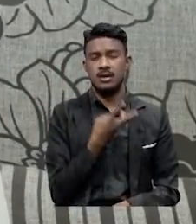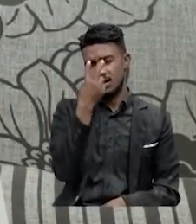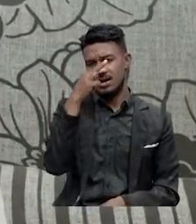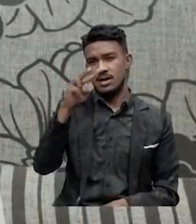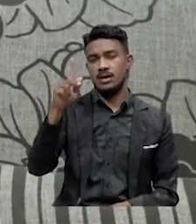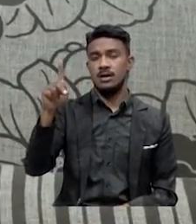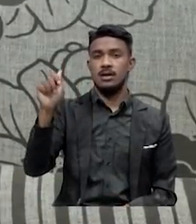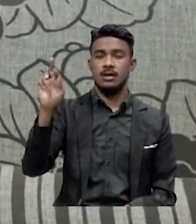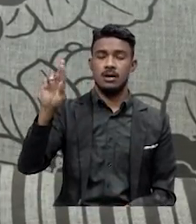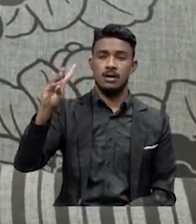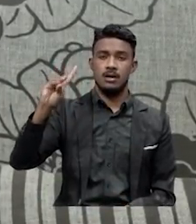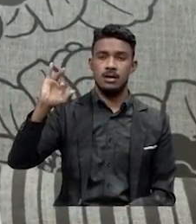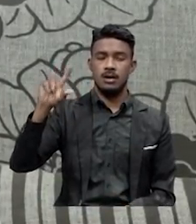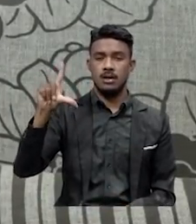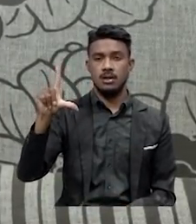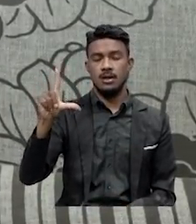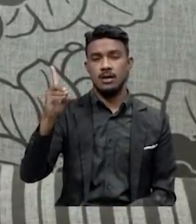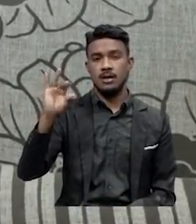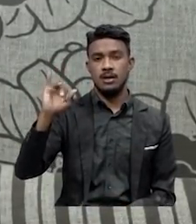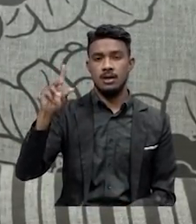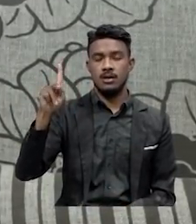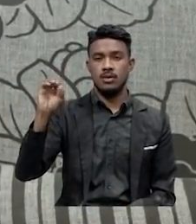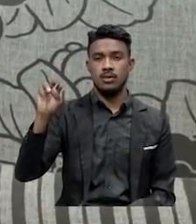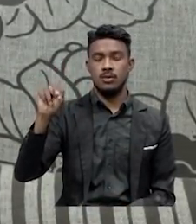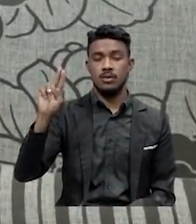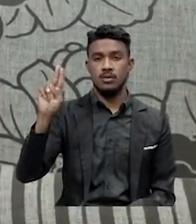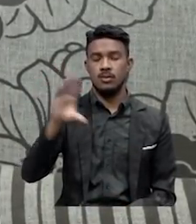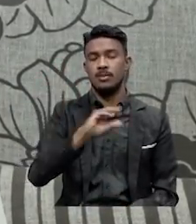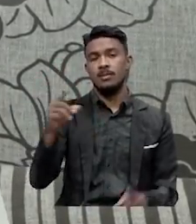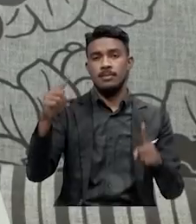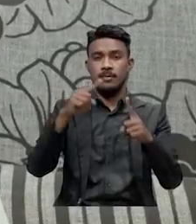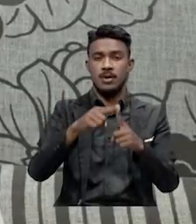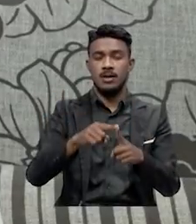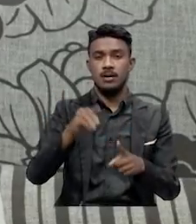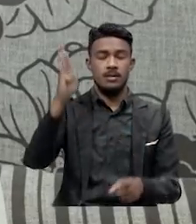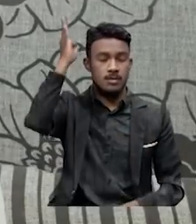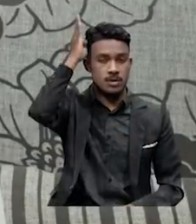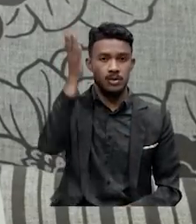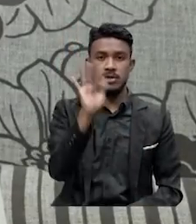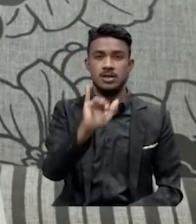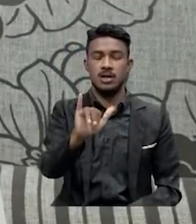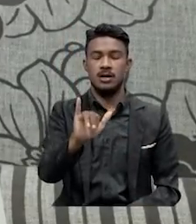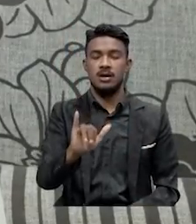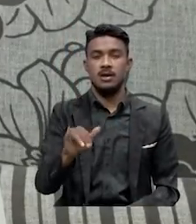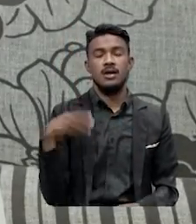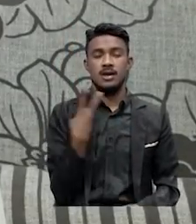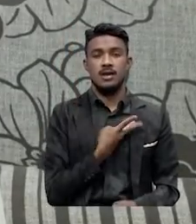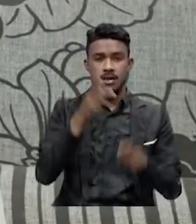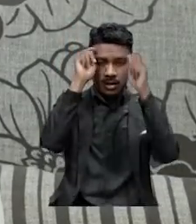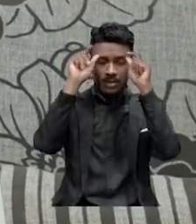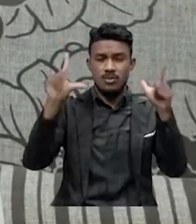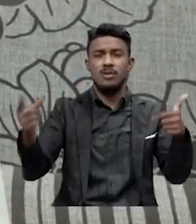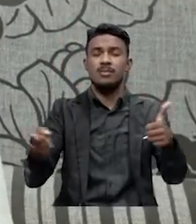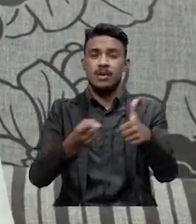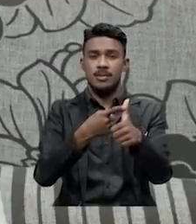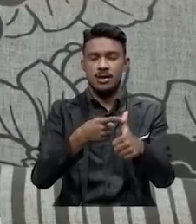cardeal diakon, cardeal presbitero, e cardeal ba bispo Sira. Ni ita Timor foi in primeira vez